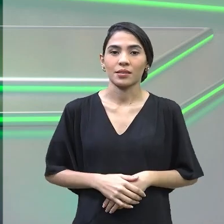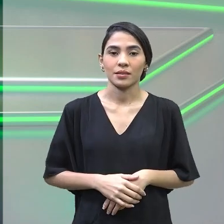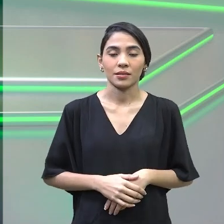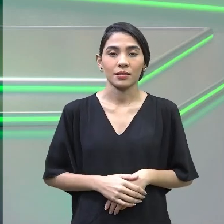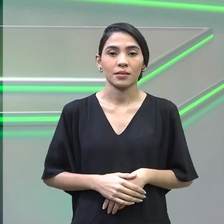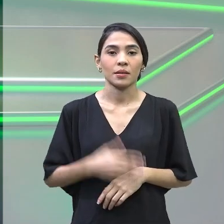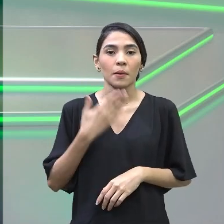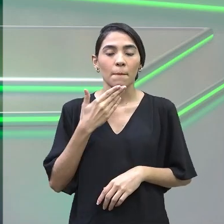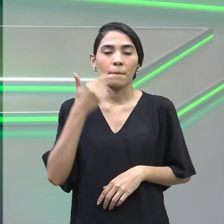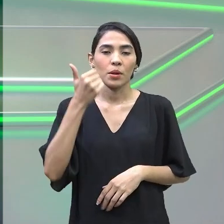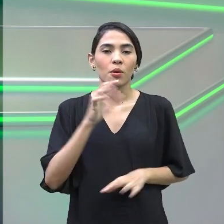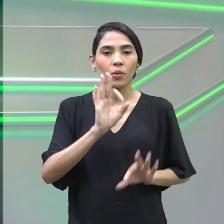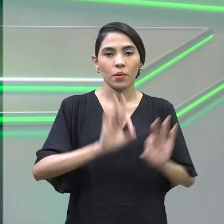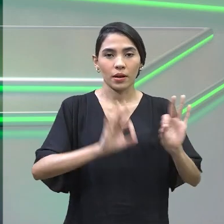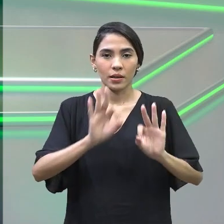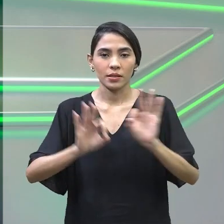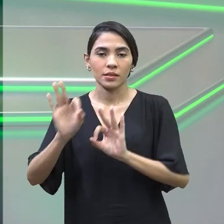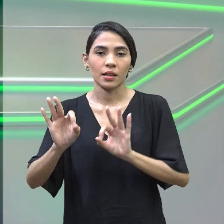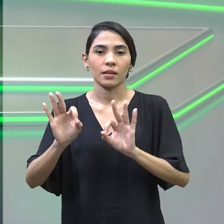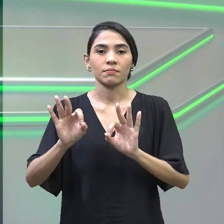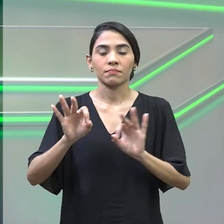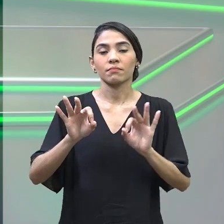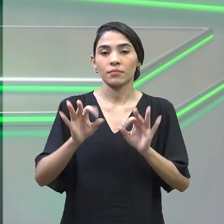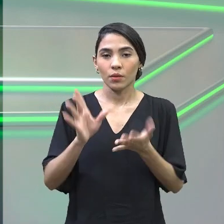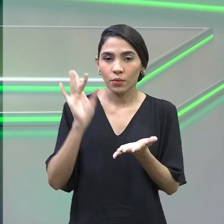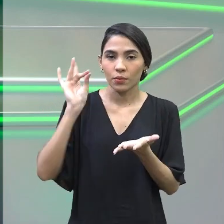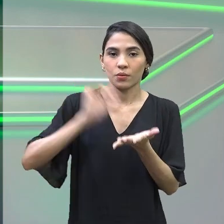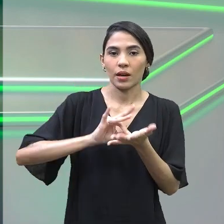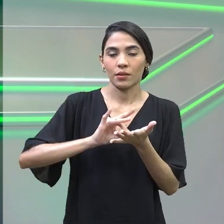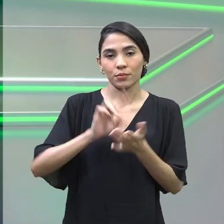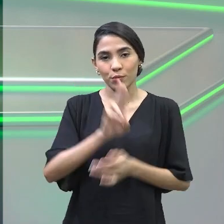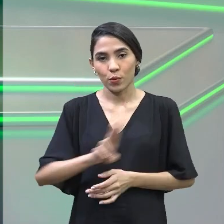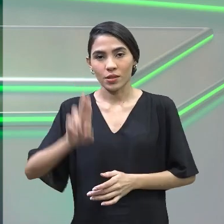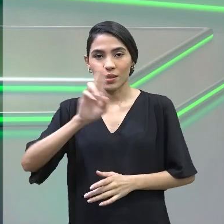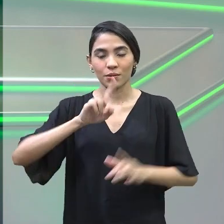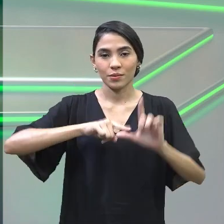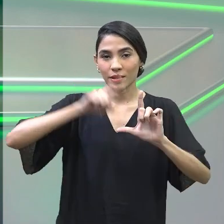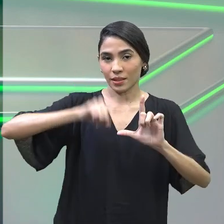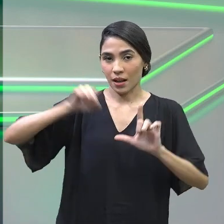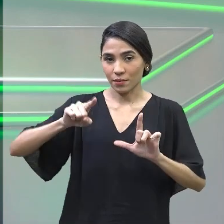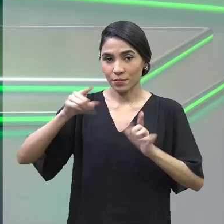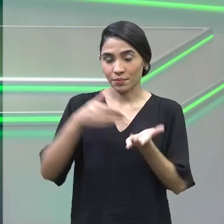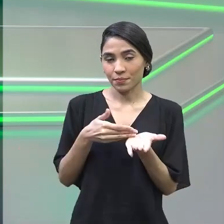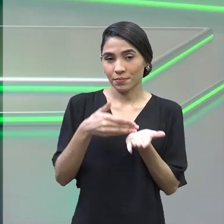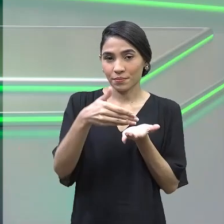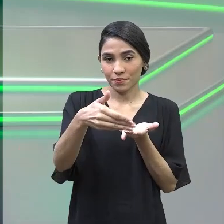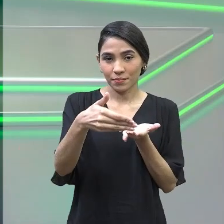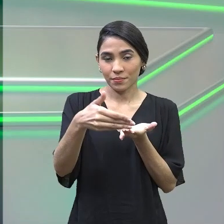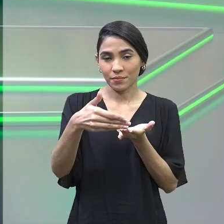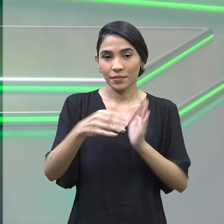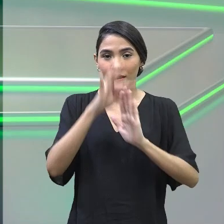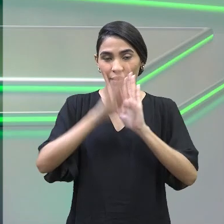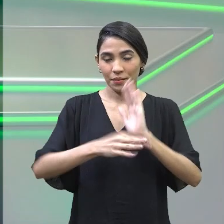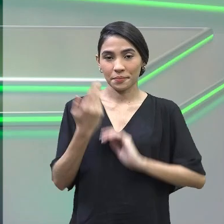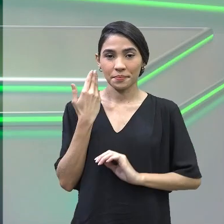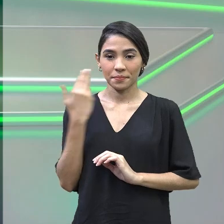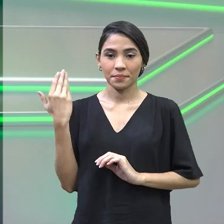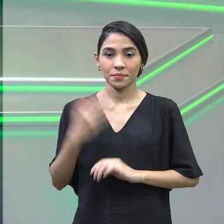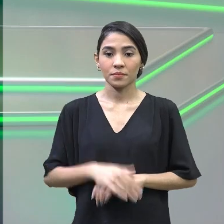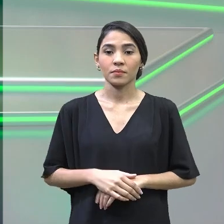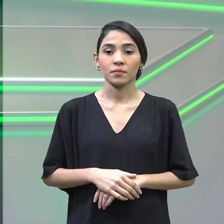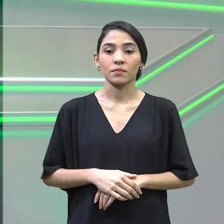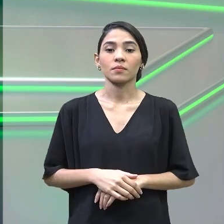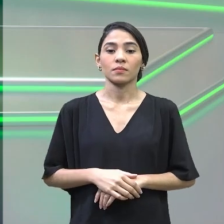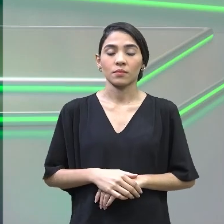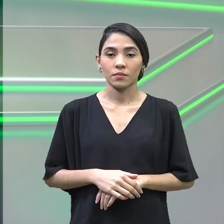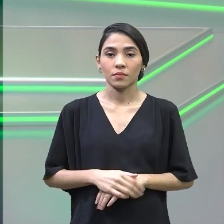bem organizar determinada realidade através dos gráficos. Vamos comigo aqui esse pequeno texto.